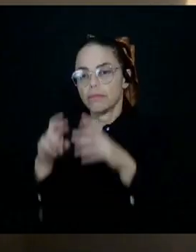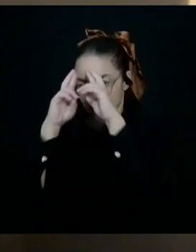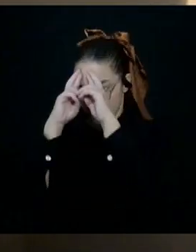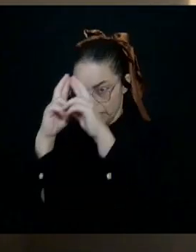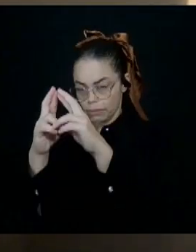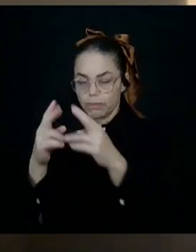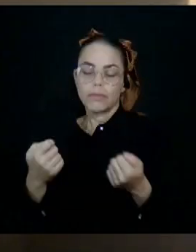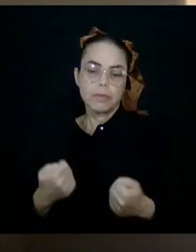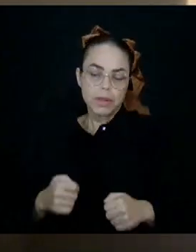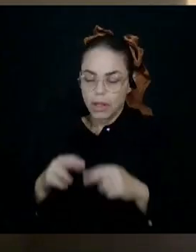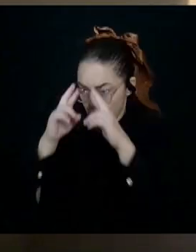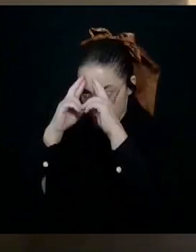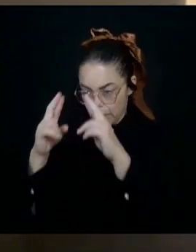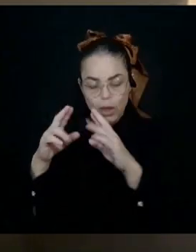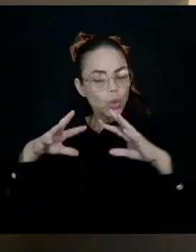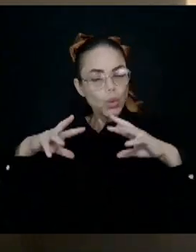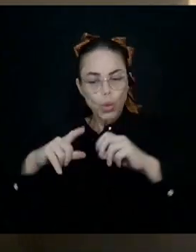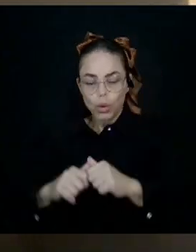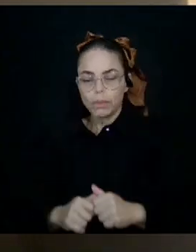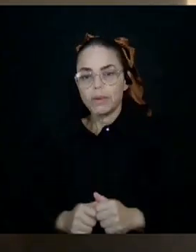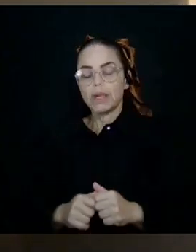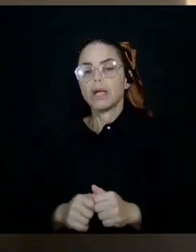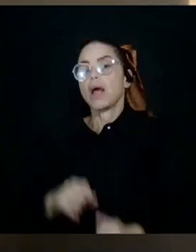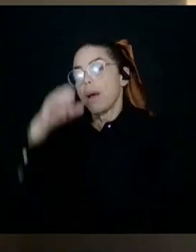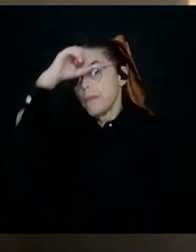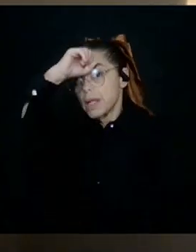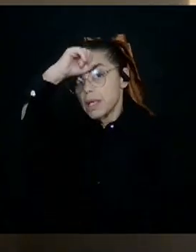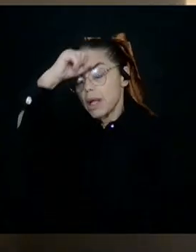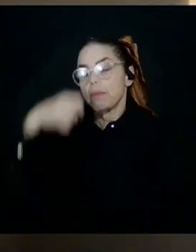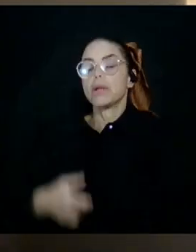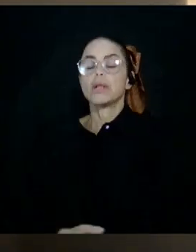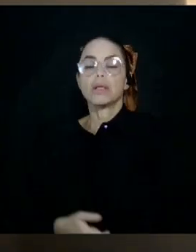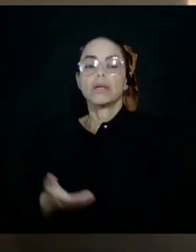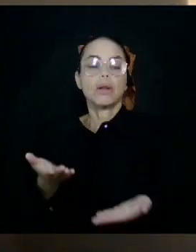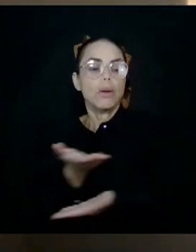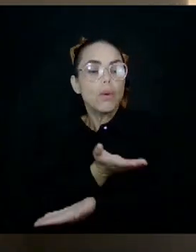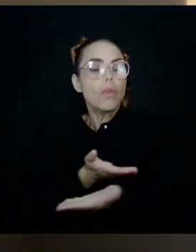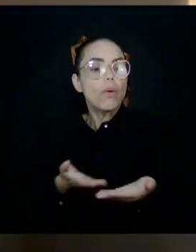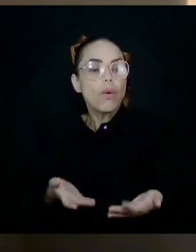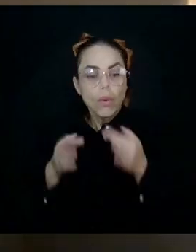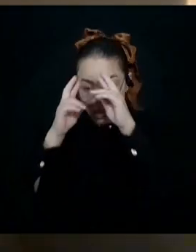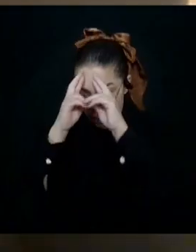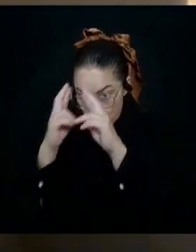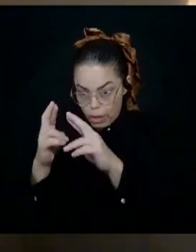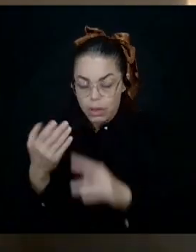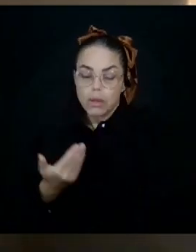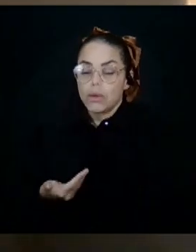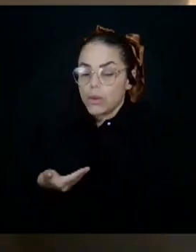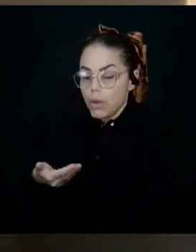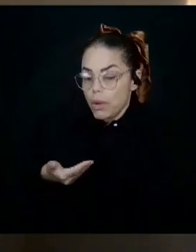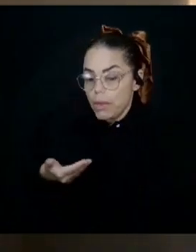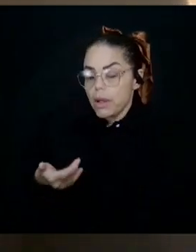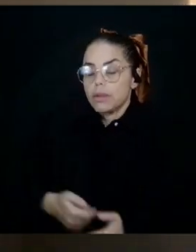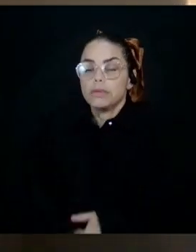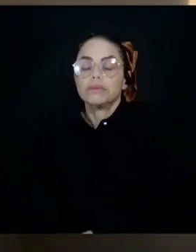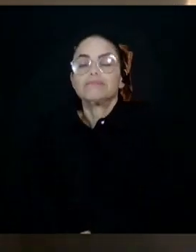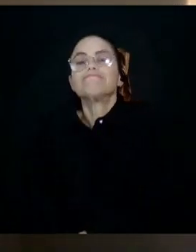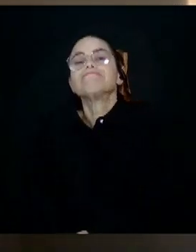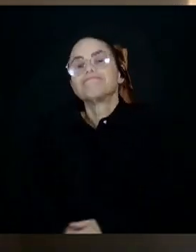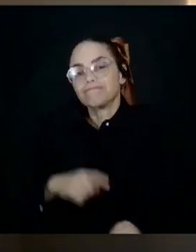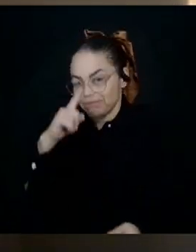pessoas aprenderem a respeitar as outras, aprenderem a respeitar os posicionamentos, as ideias, as